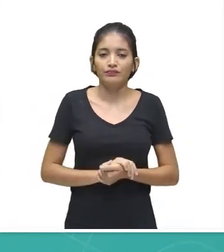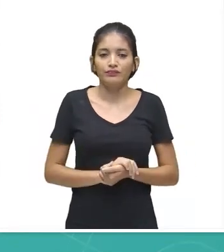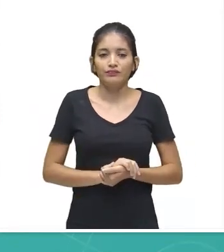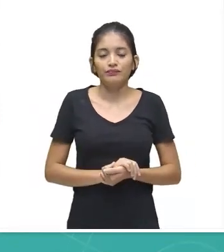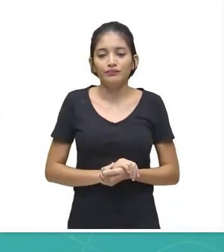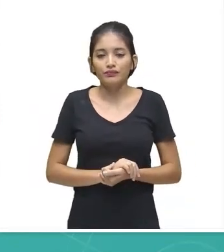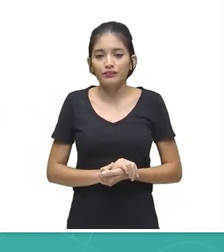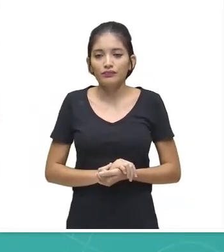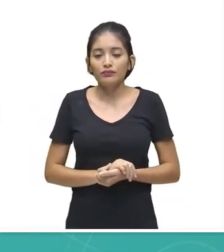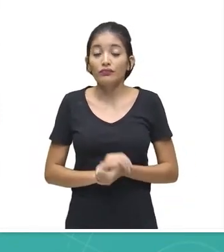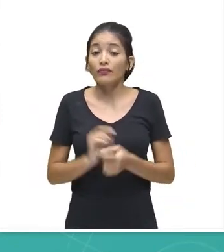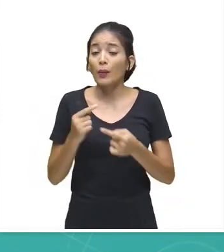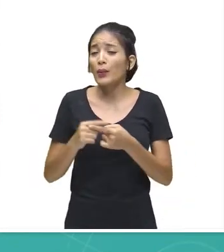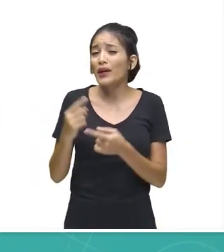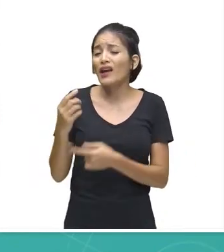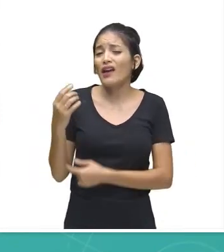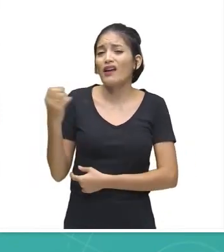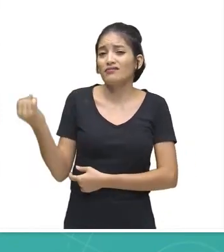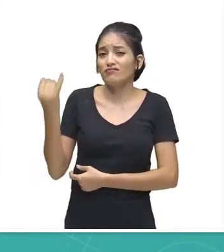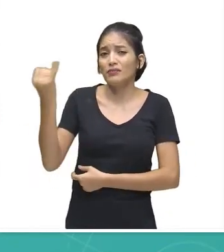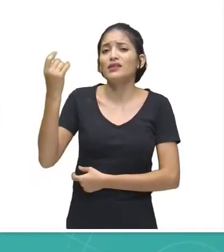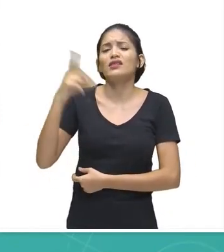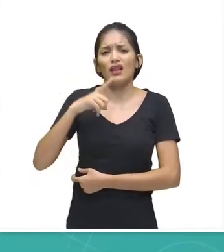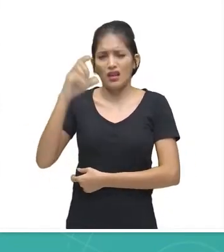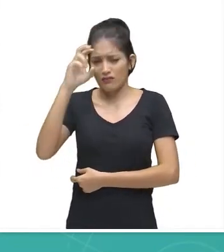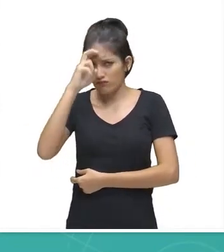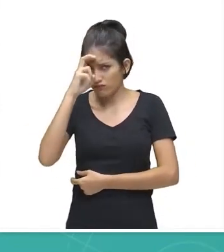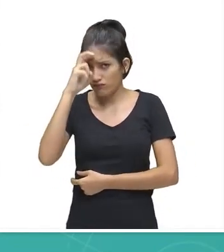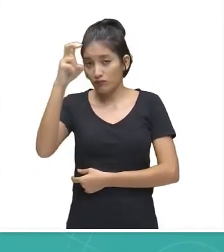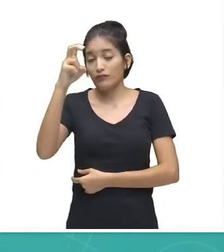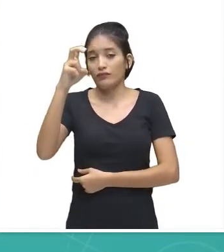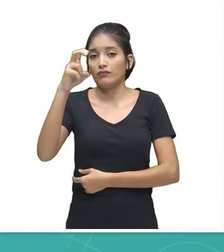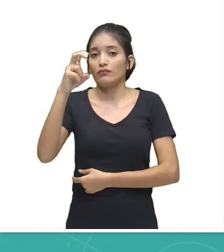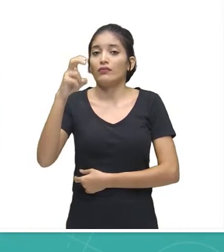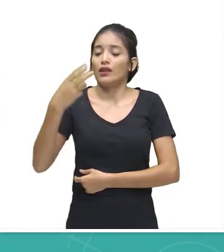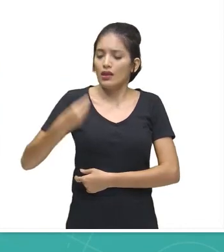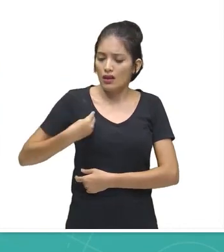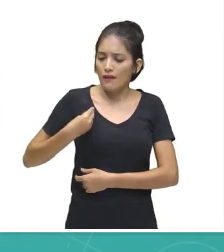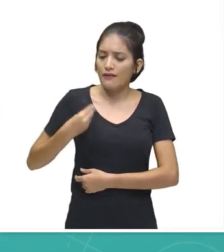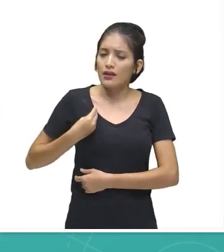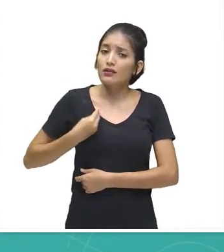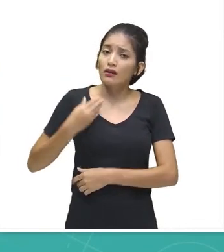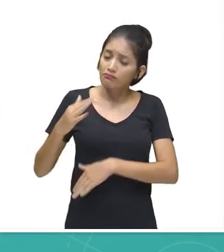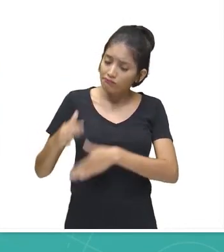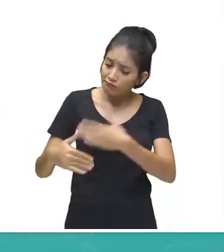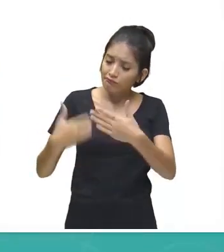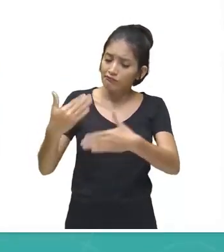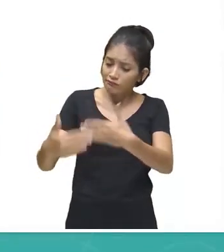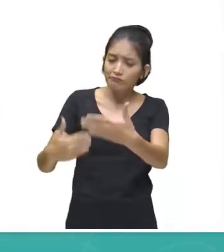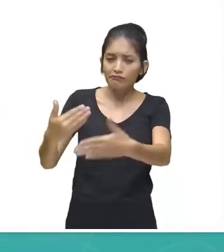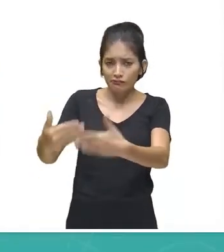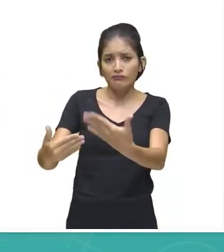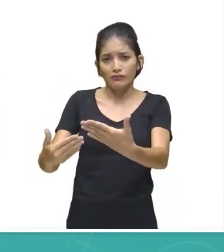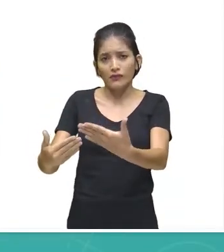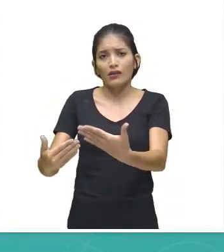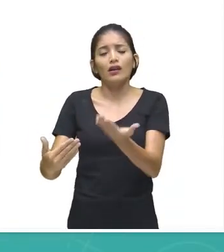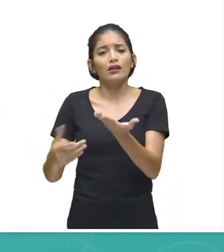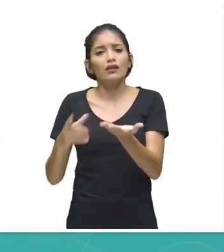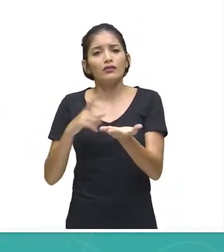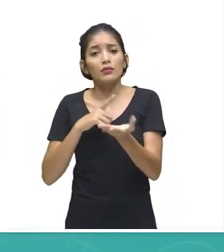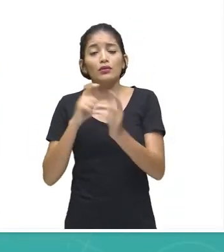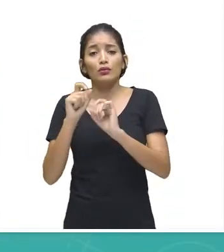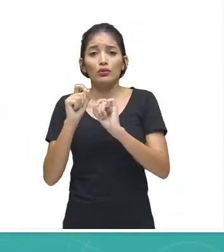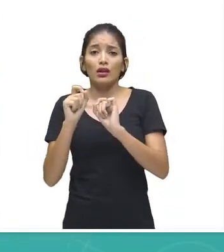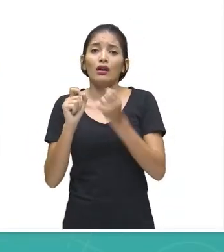aqui comigo. Por que é fundamental ter sabedoria? Porque ao longo da nossa vida, nós vamos construindo a